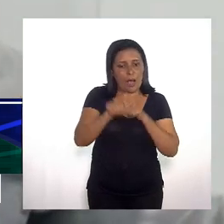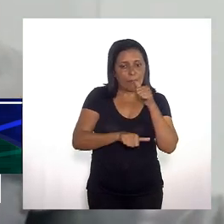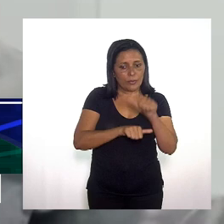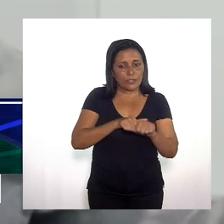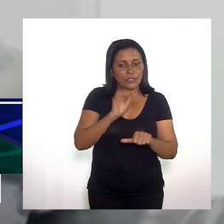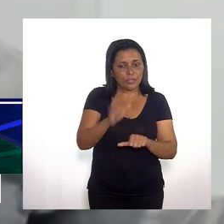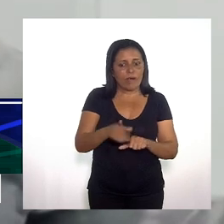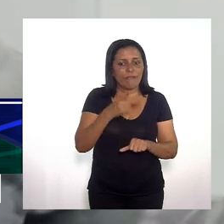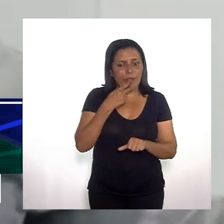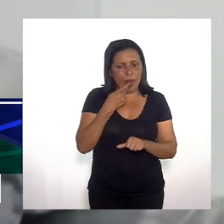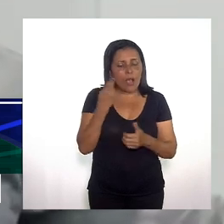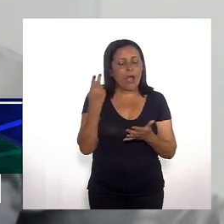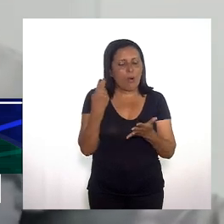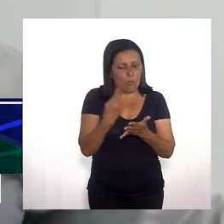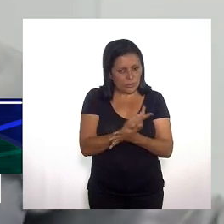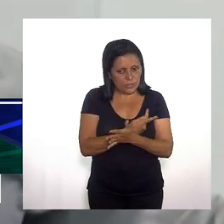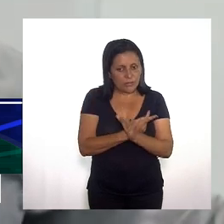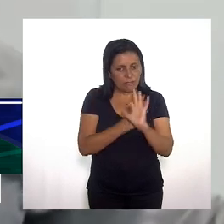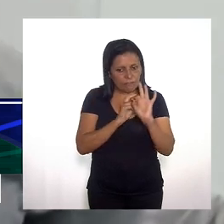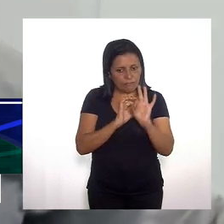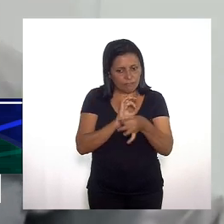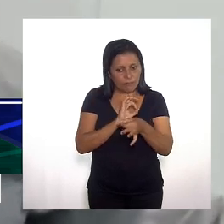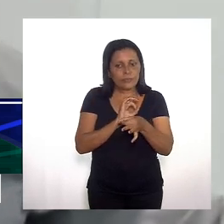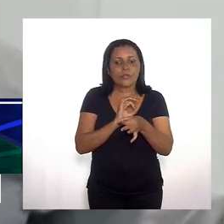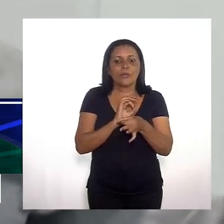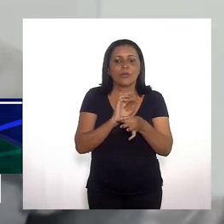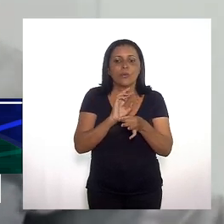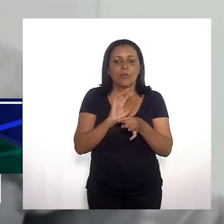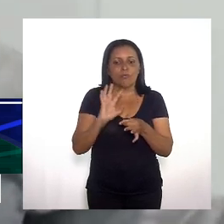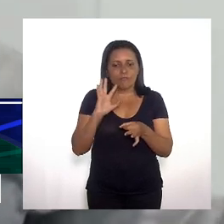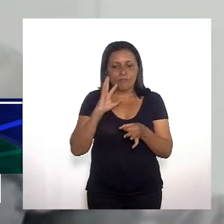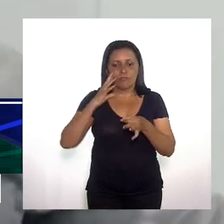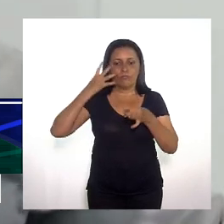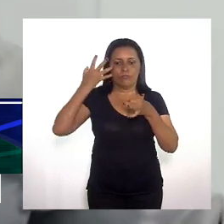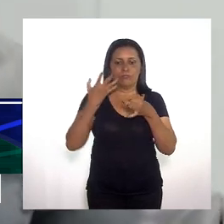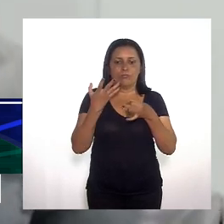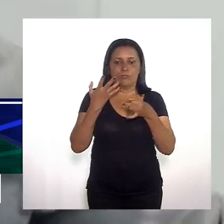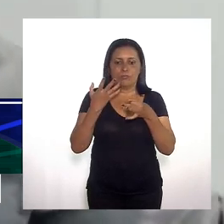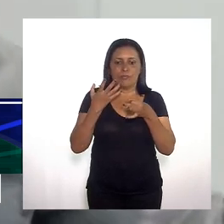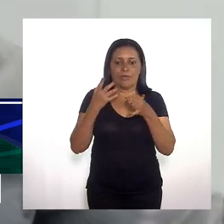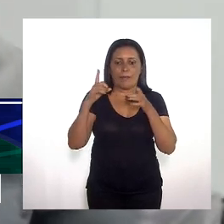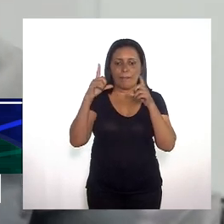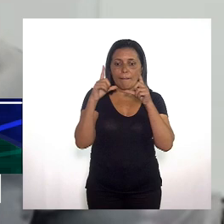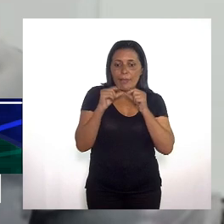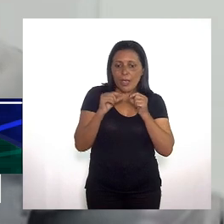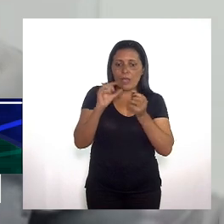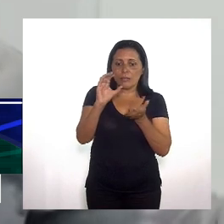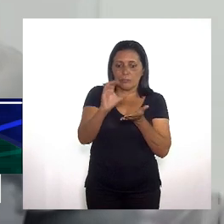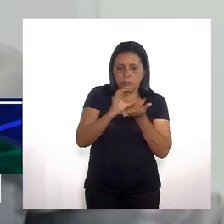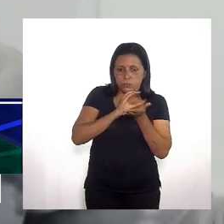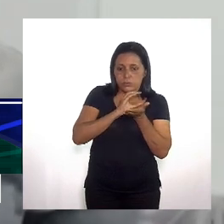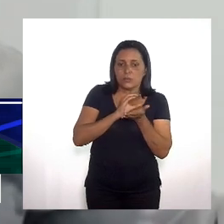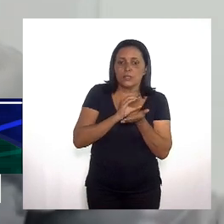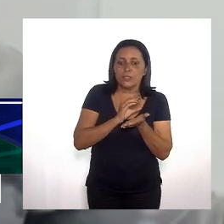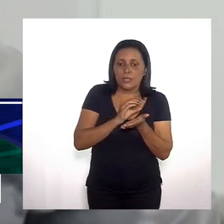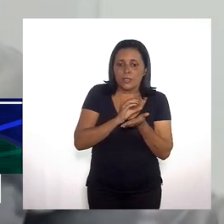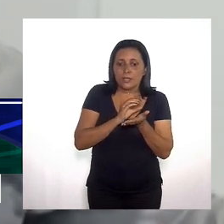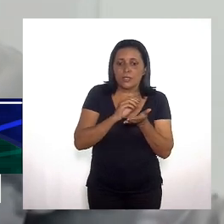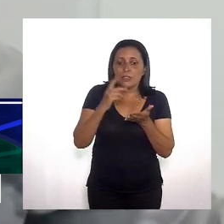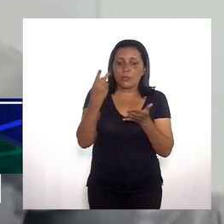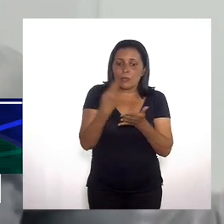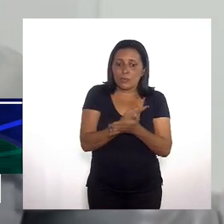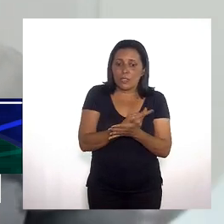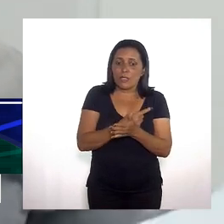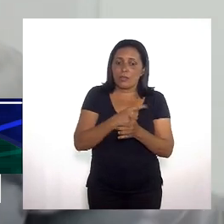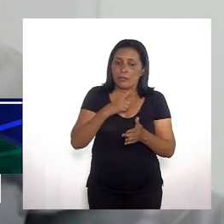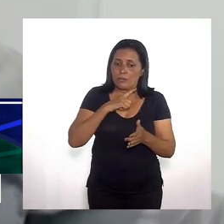falei, ela de fato ocorreu, tá? O resultado disso é que o fundo ele vai ter menos recursos caso haja um